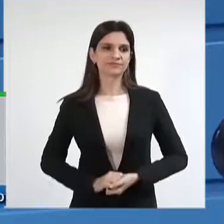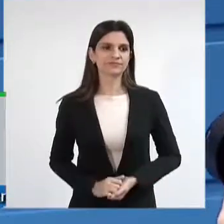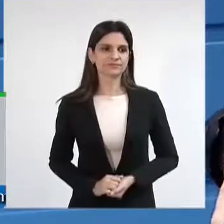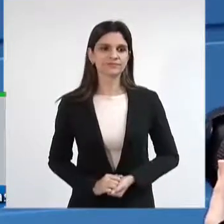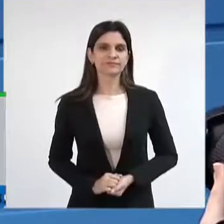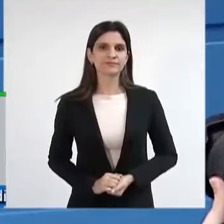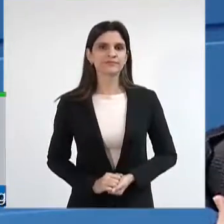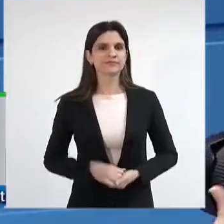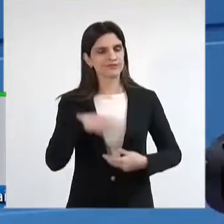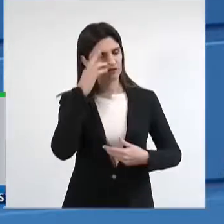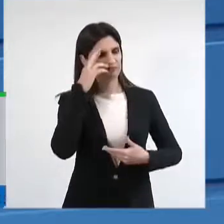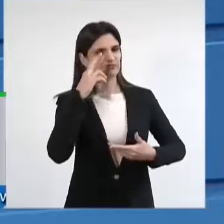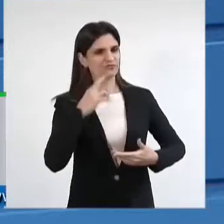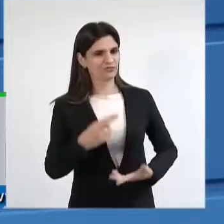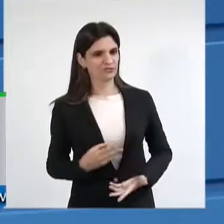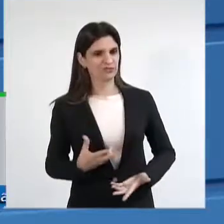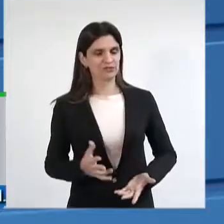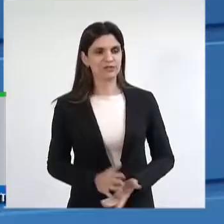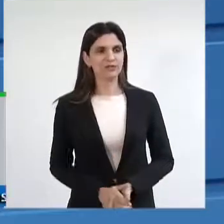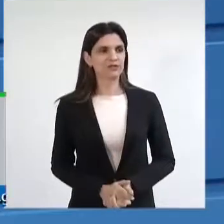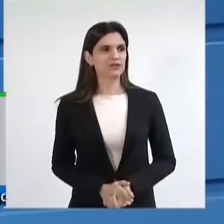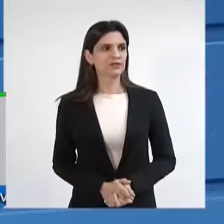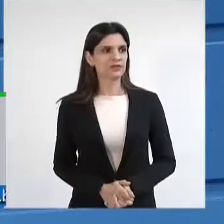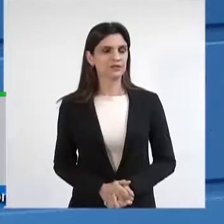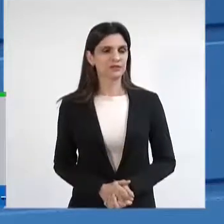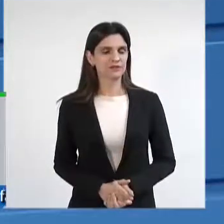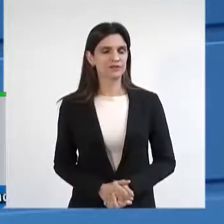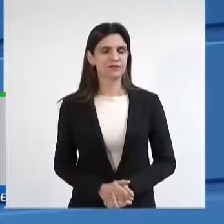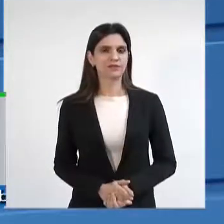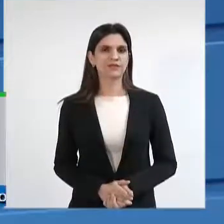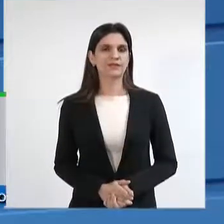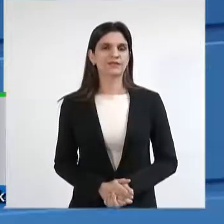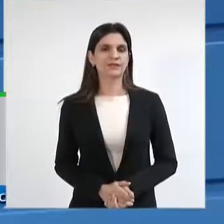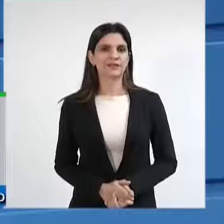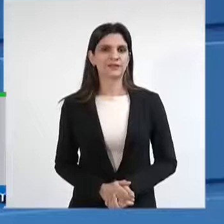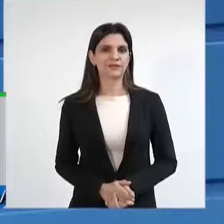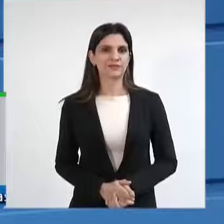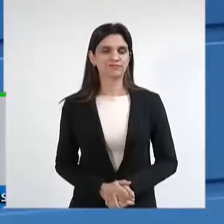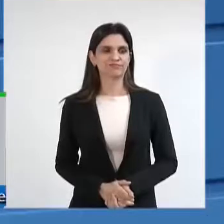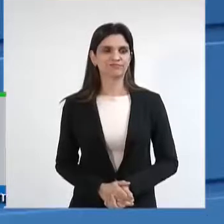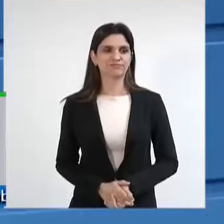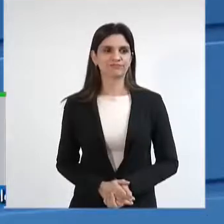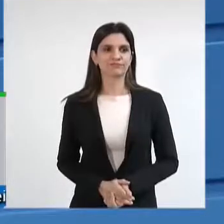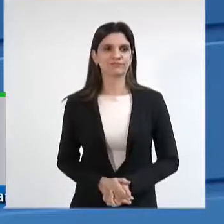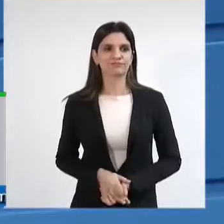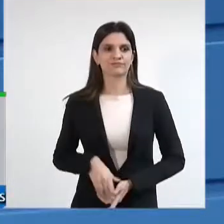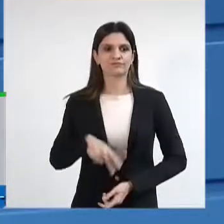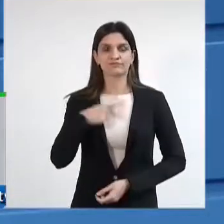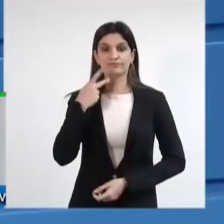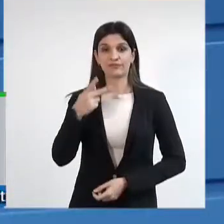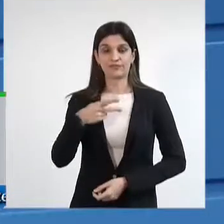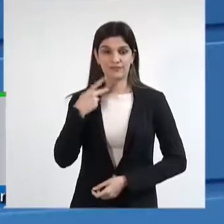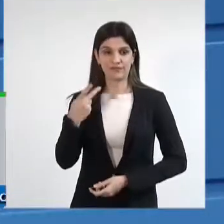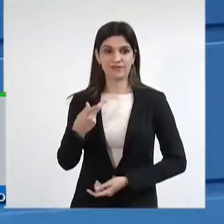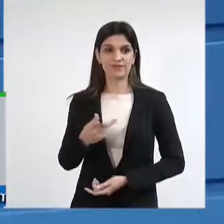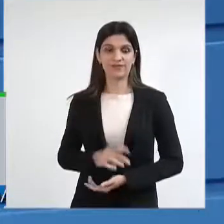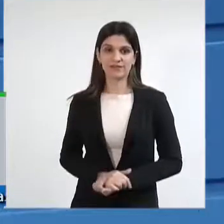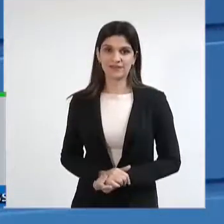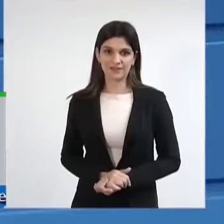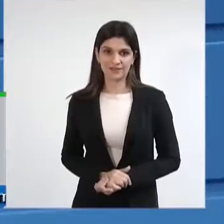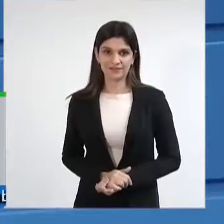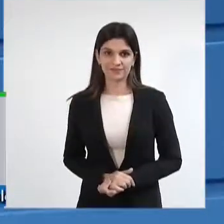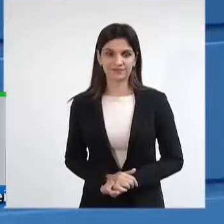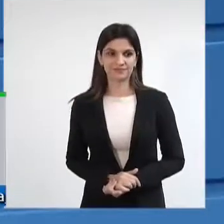maior respeito, eu venho aqui fazer uma parte a Vossa Excelência e dizer que hoje eu não gostaria